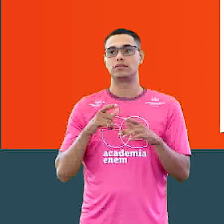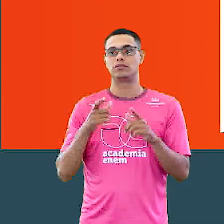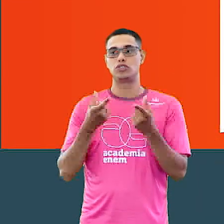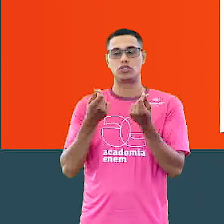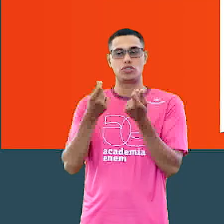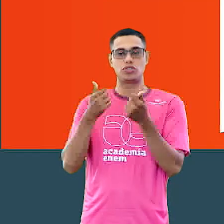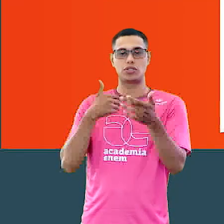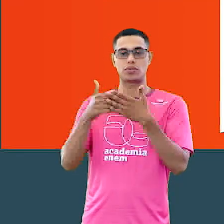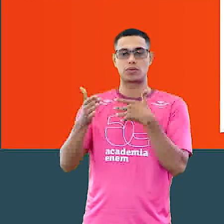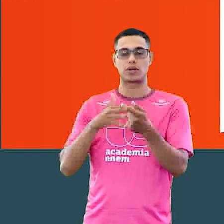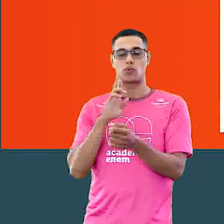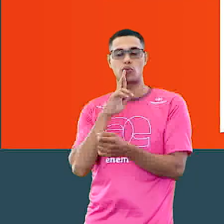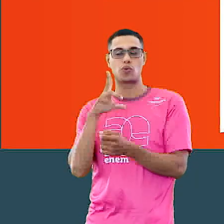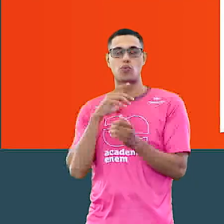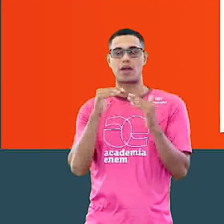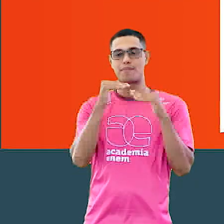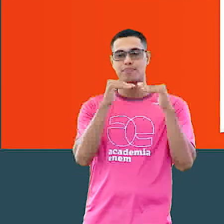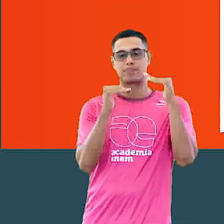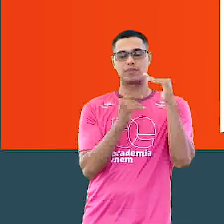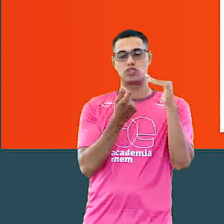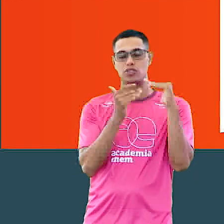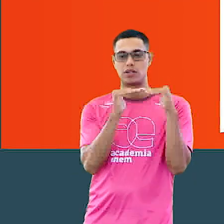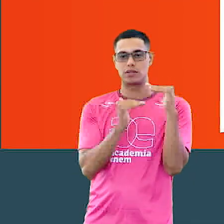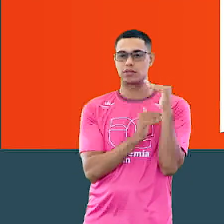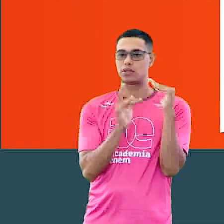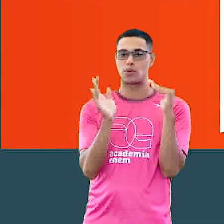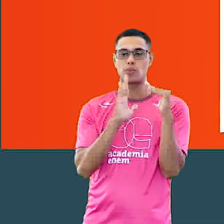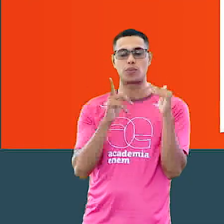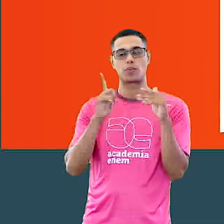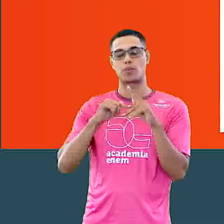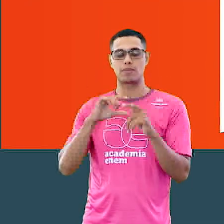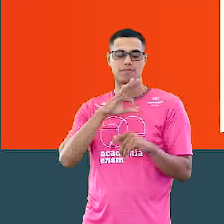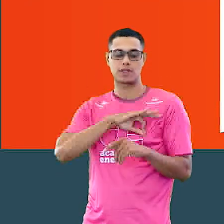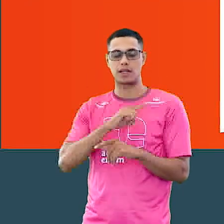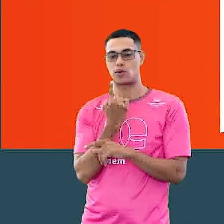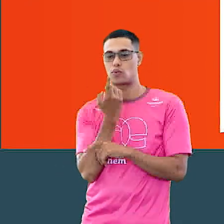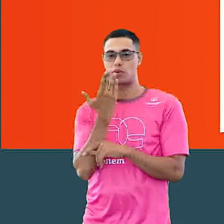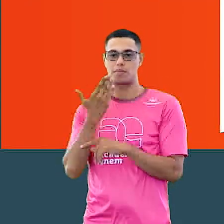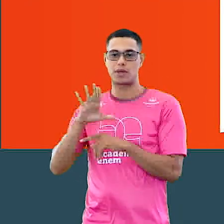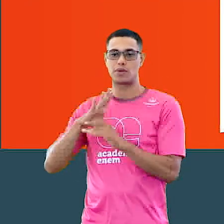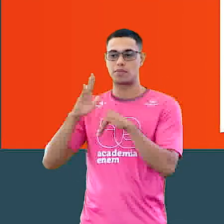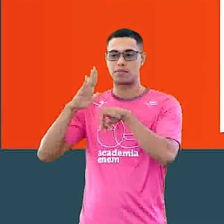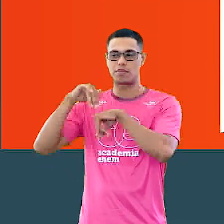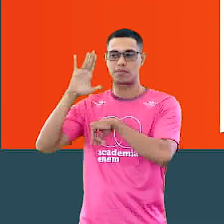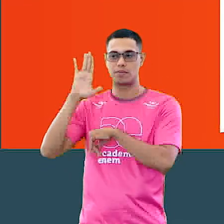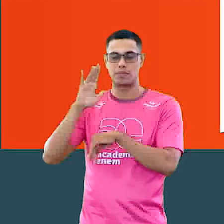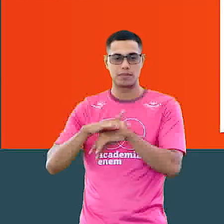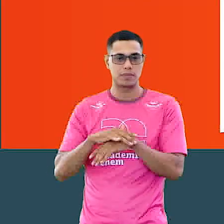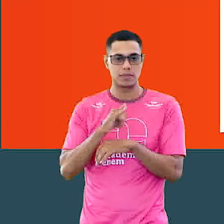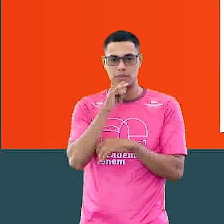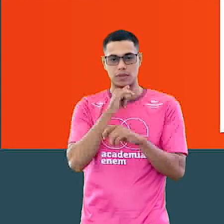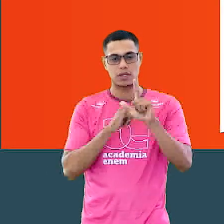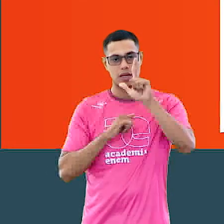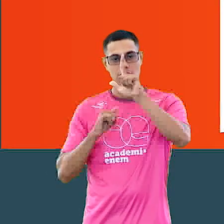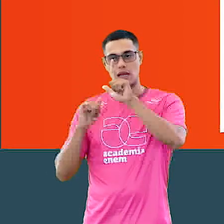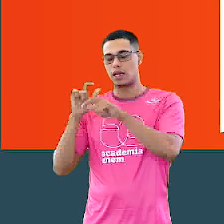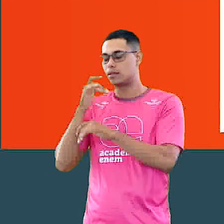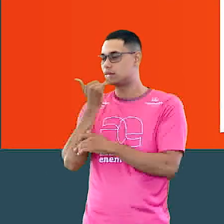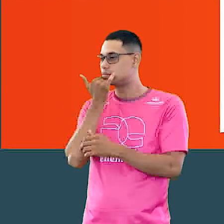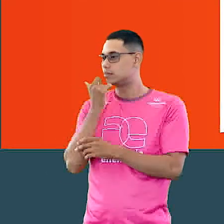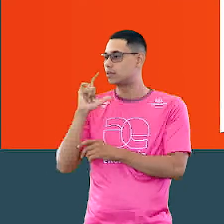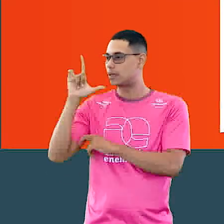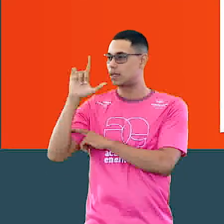renda, não é renda baixa, é mais de um salário e meio. Quando começa com LB, é baixa